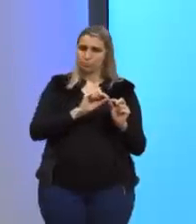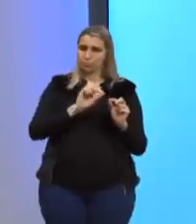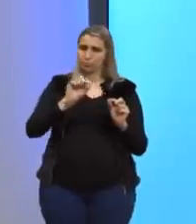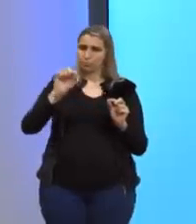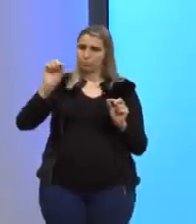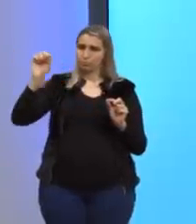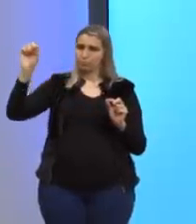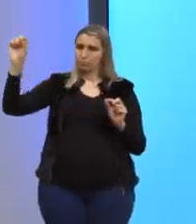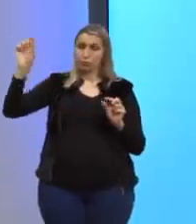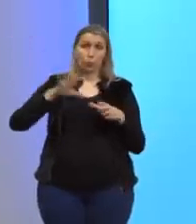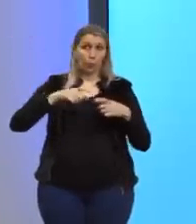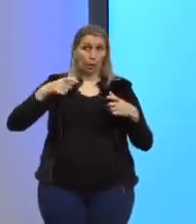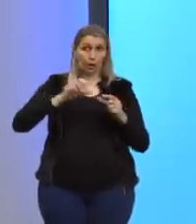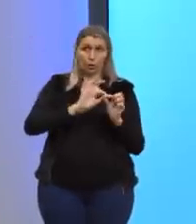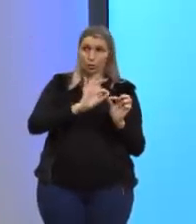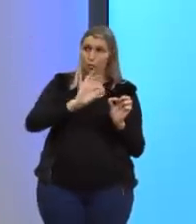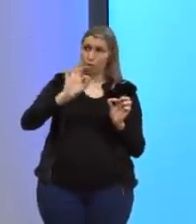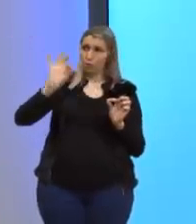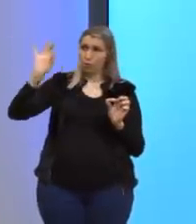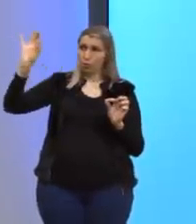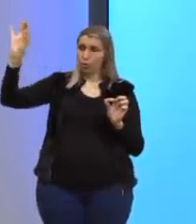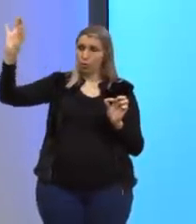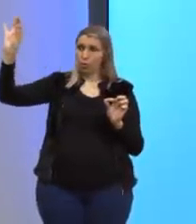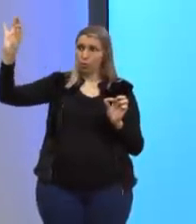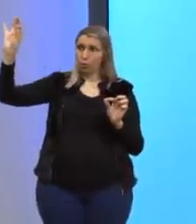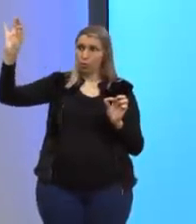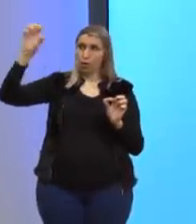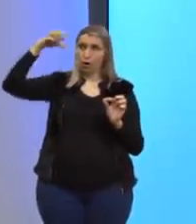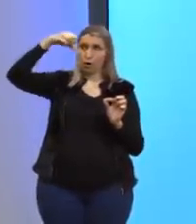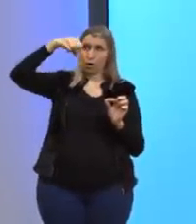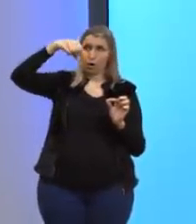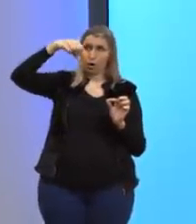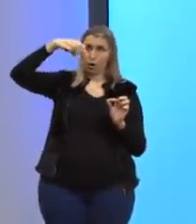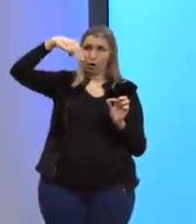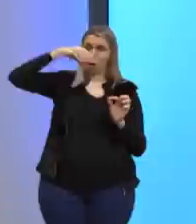lado oposto aqui é o ângulo de 90 graus, é 9.